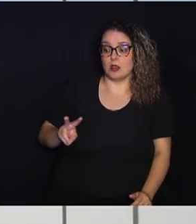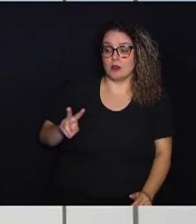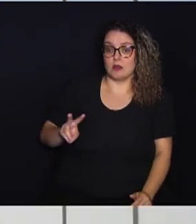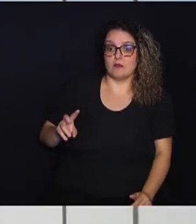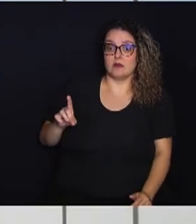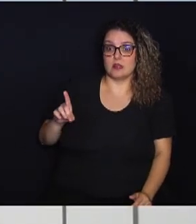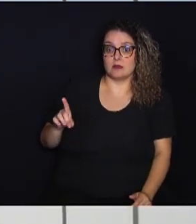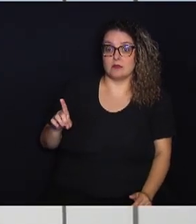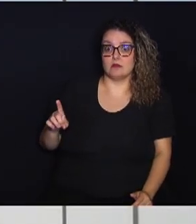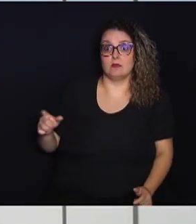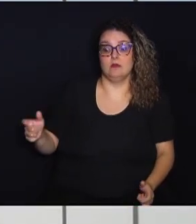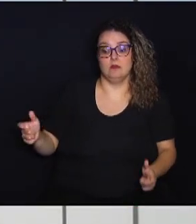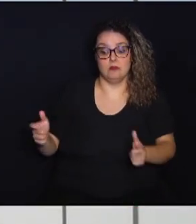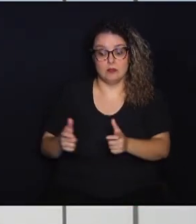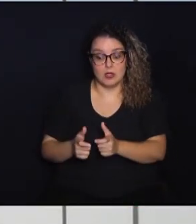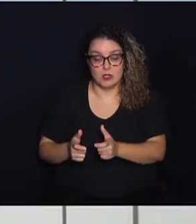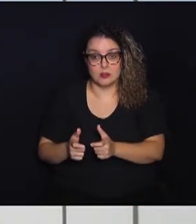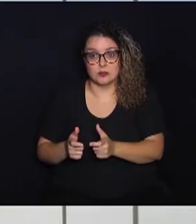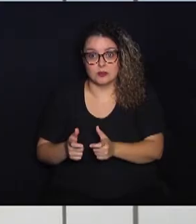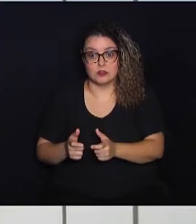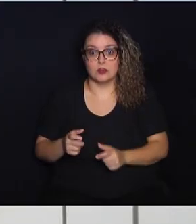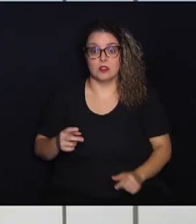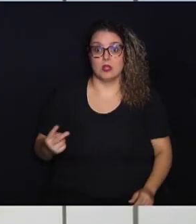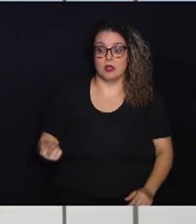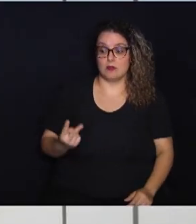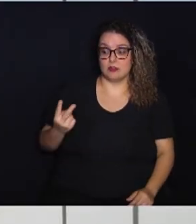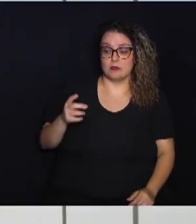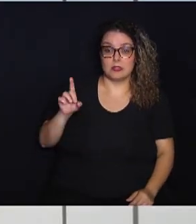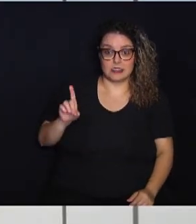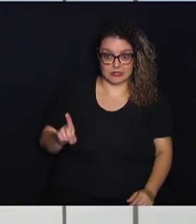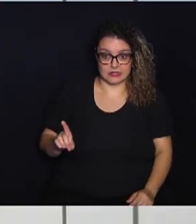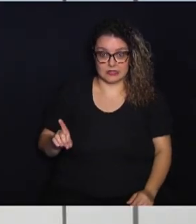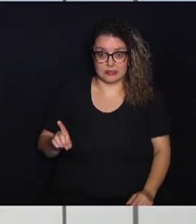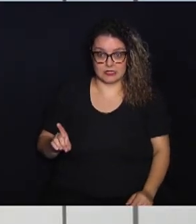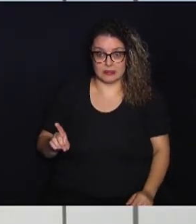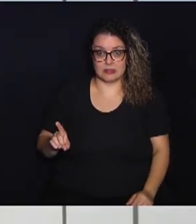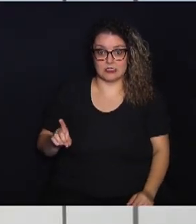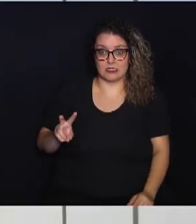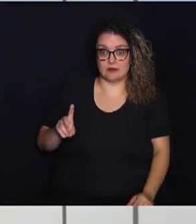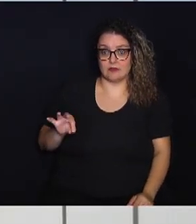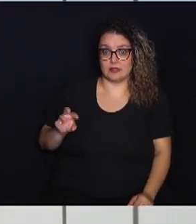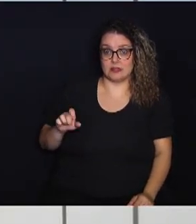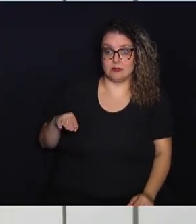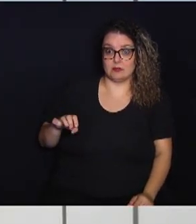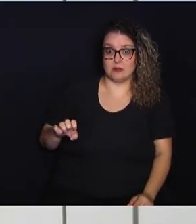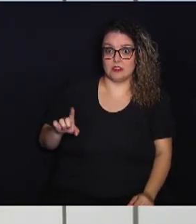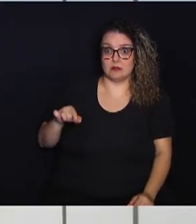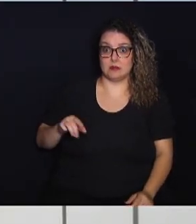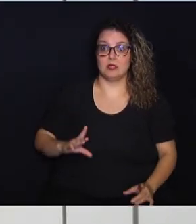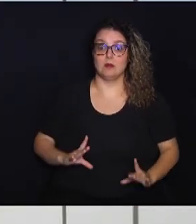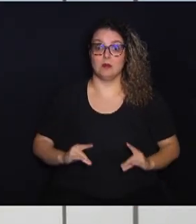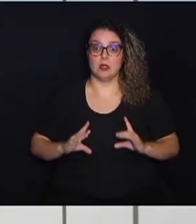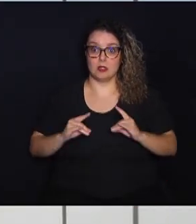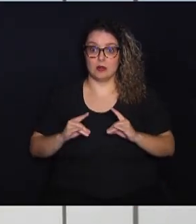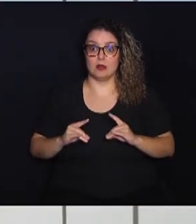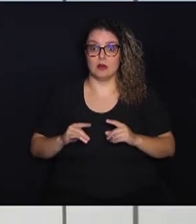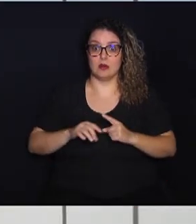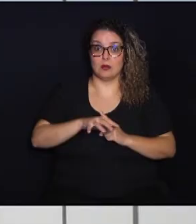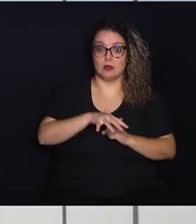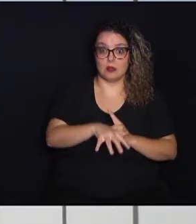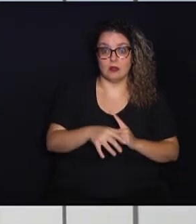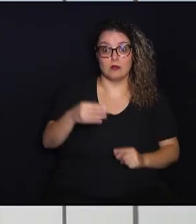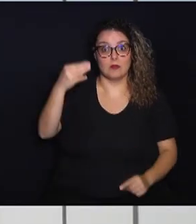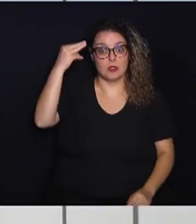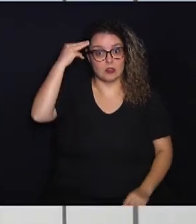D extremamente baixo. A vitamina D, ela é chamada de vitamina, mas na verdade ela é um hormônio e ela afeta a